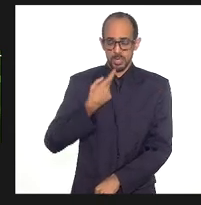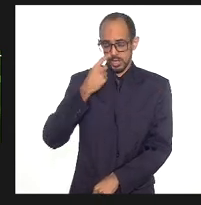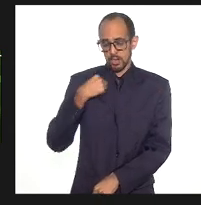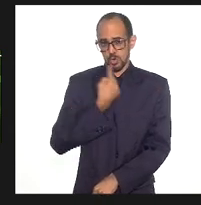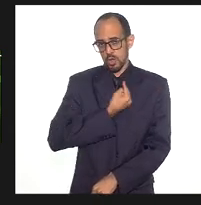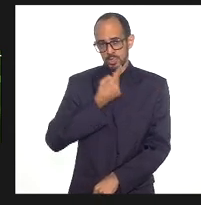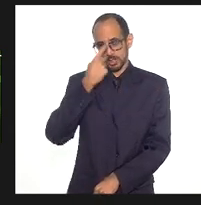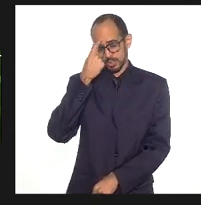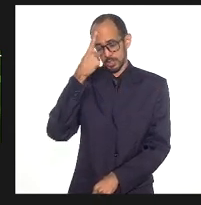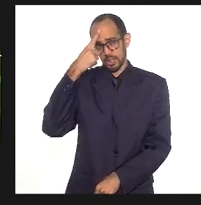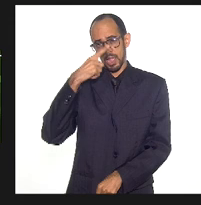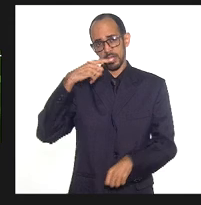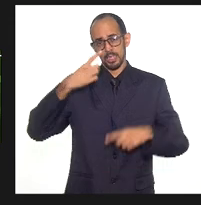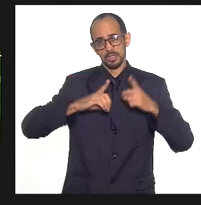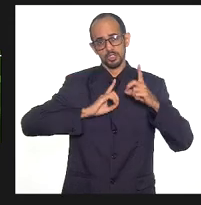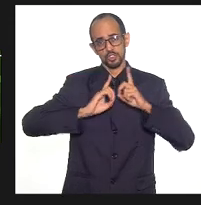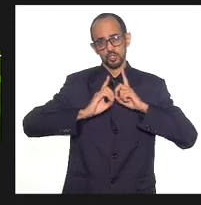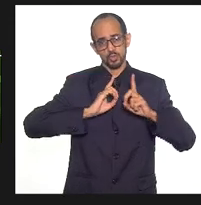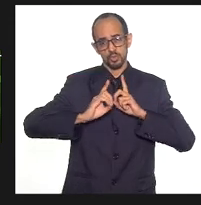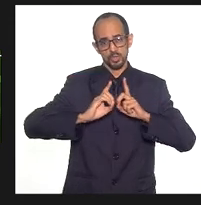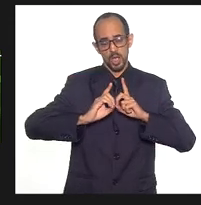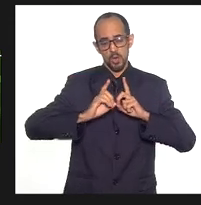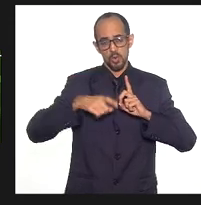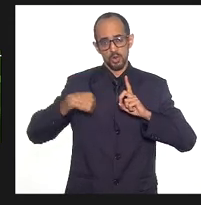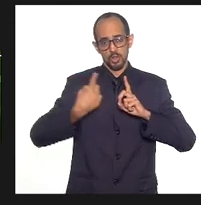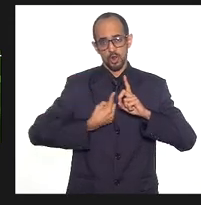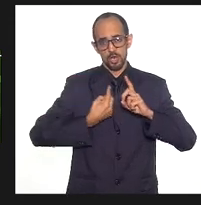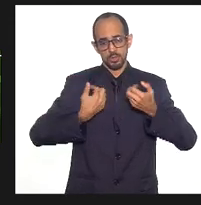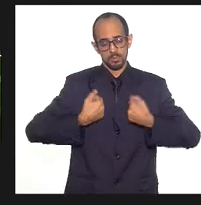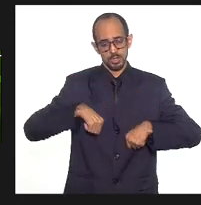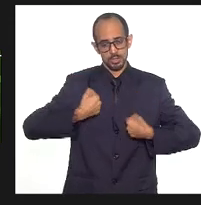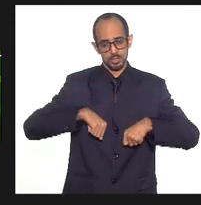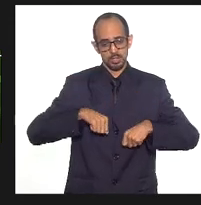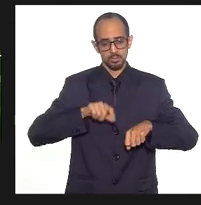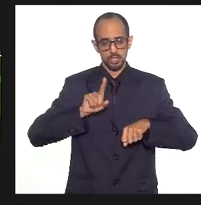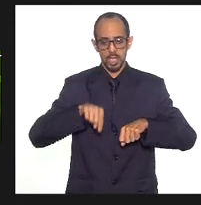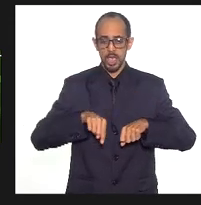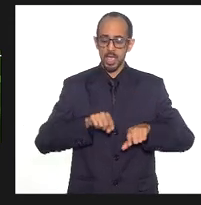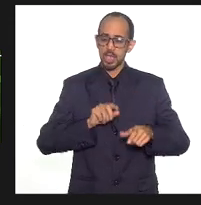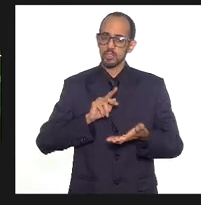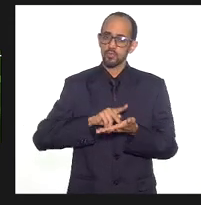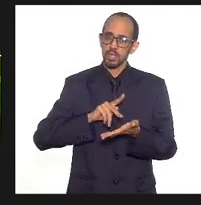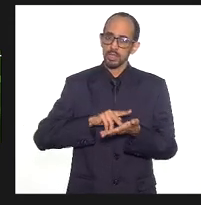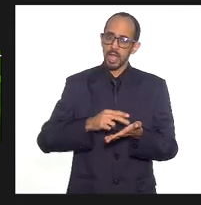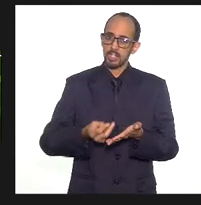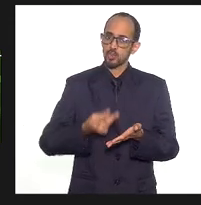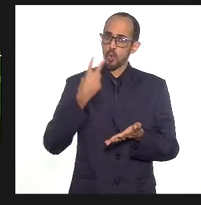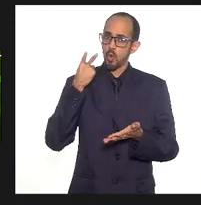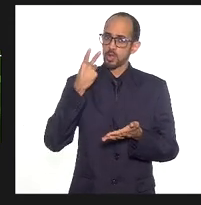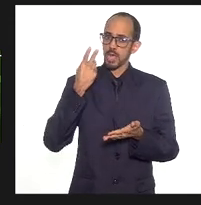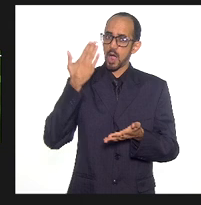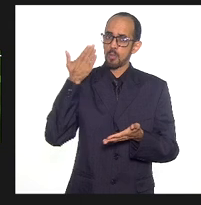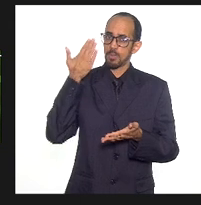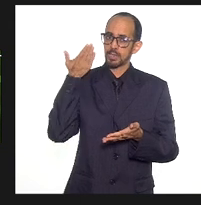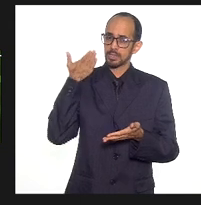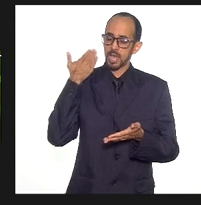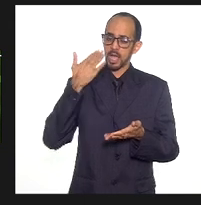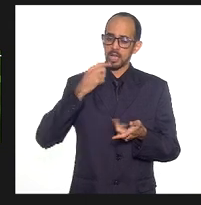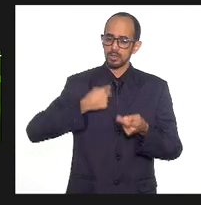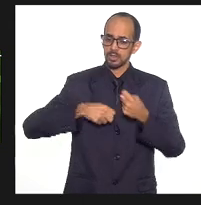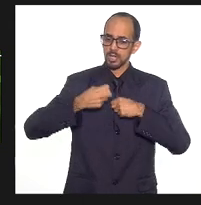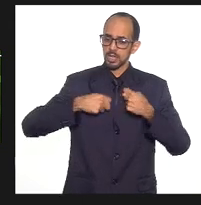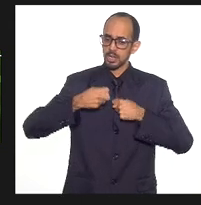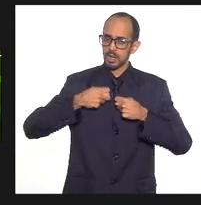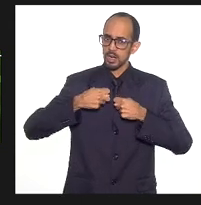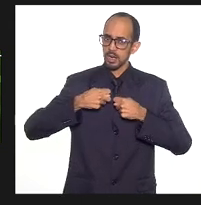acho que as discussões que nós queremos ter é de, evidentemente, olhar para o passado, negociar uma forma de bem atender